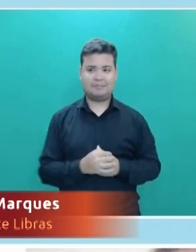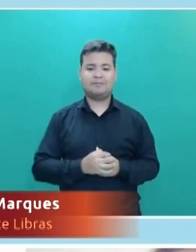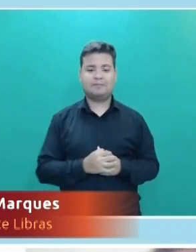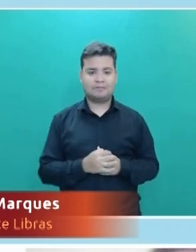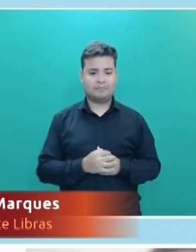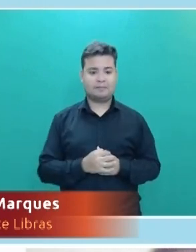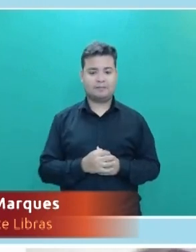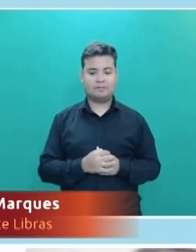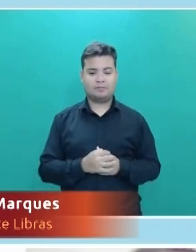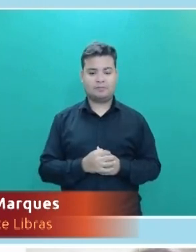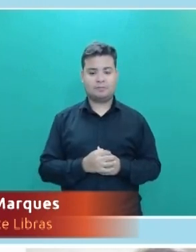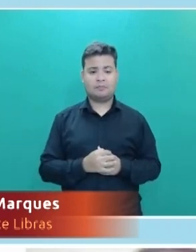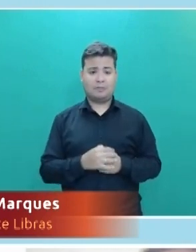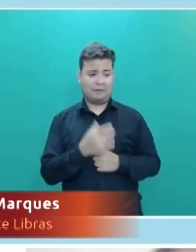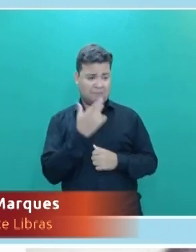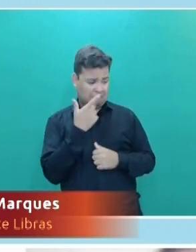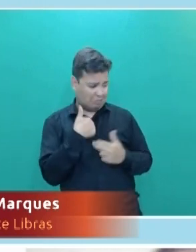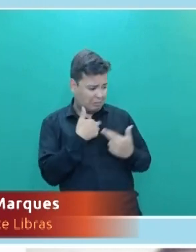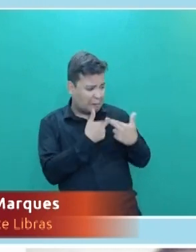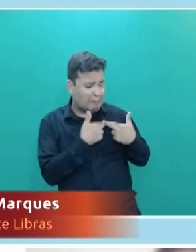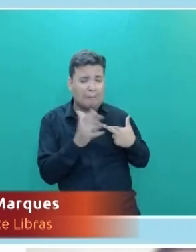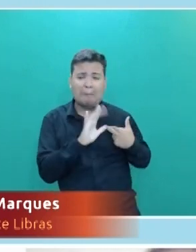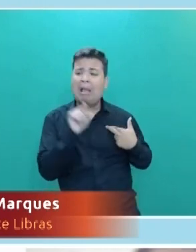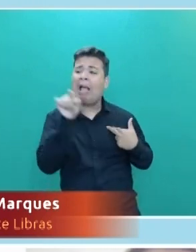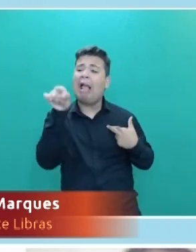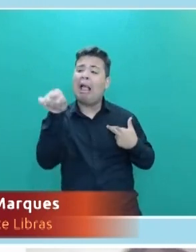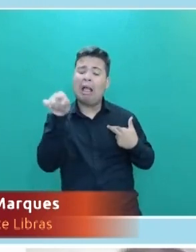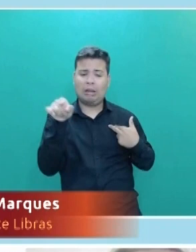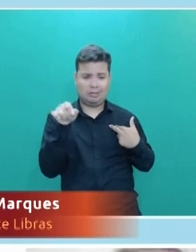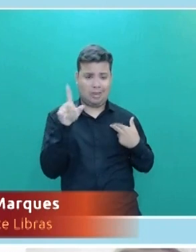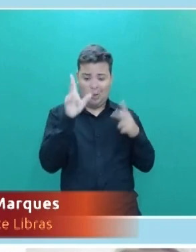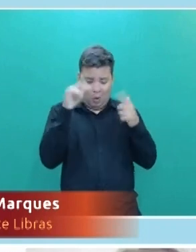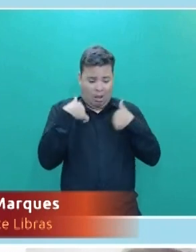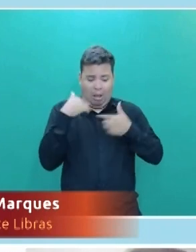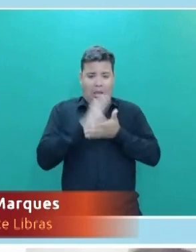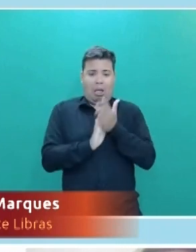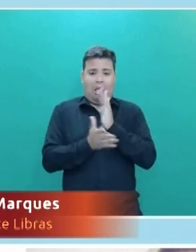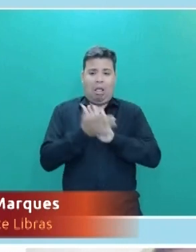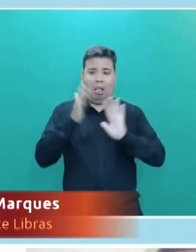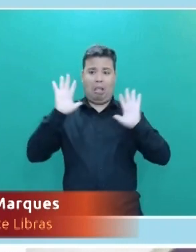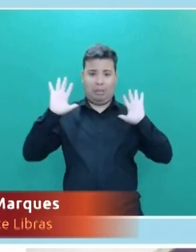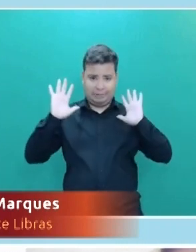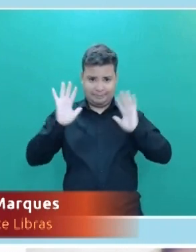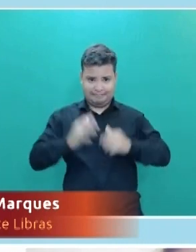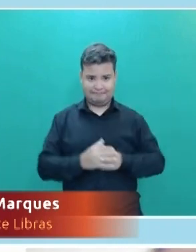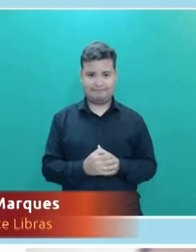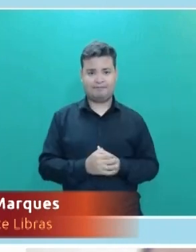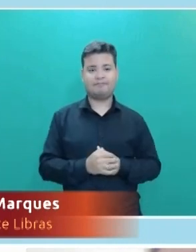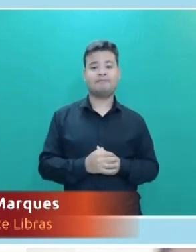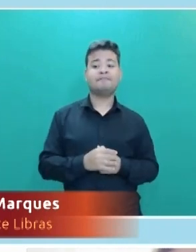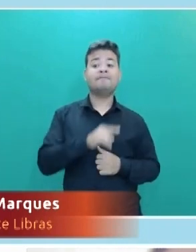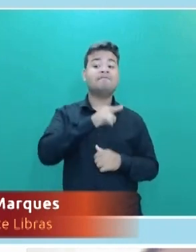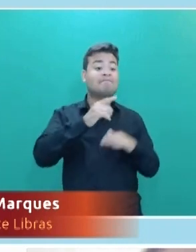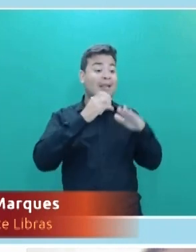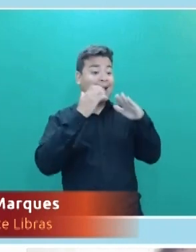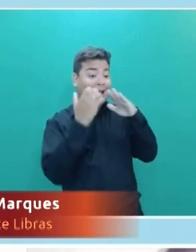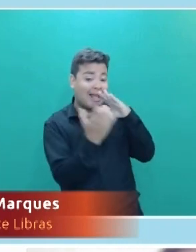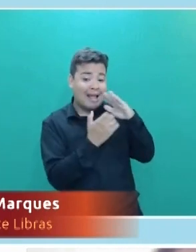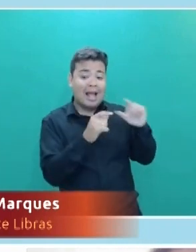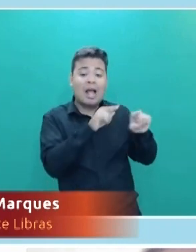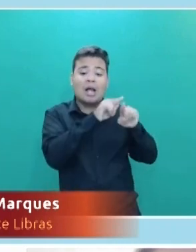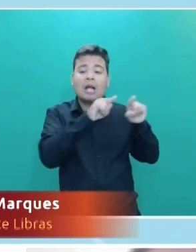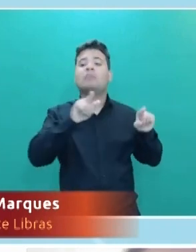responsabilidade para outra pessoa como se não existisse. Geralmente, essas empresas aí vão